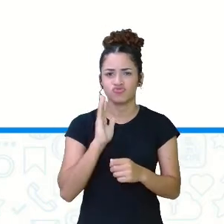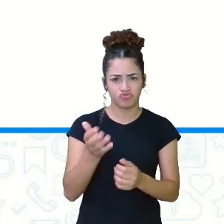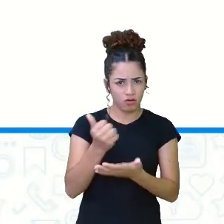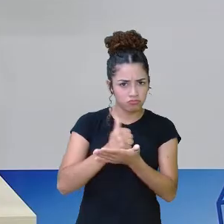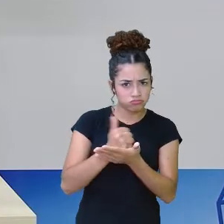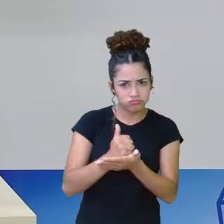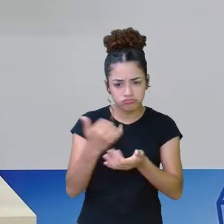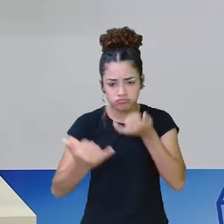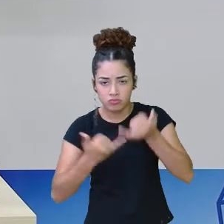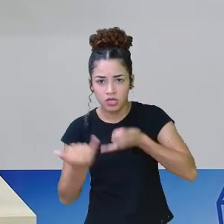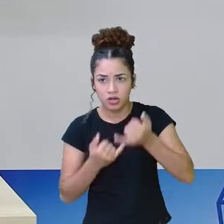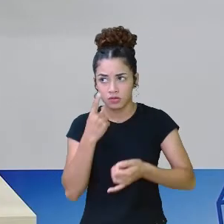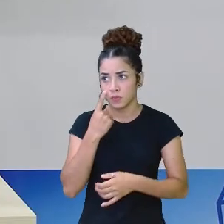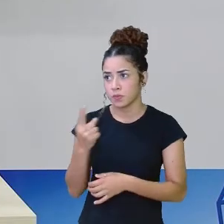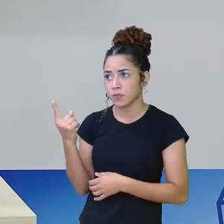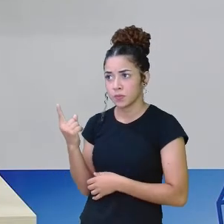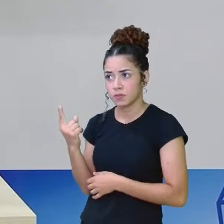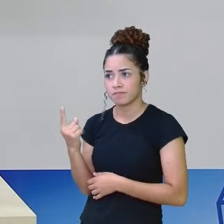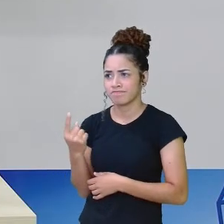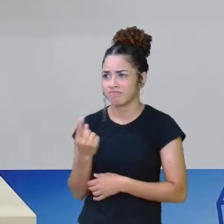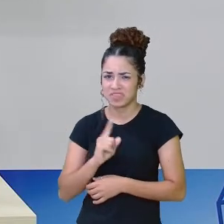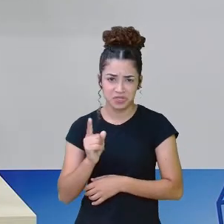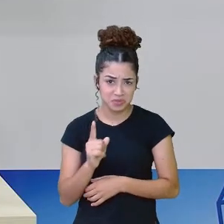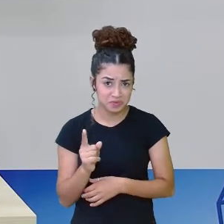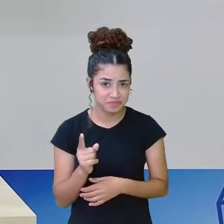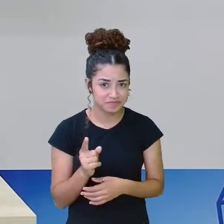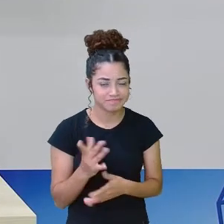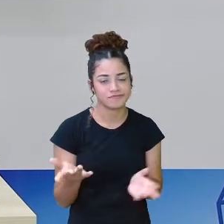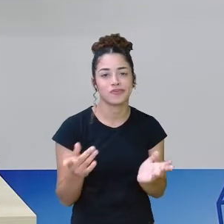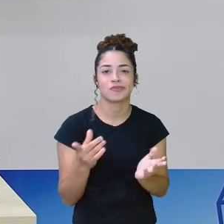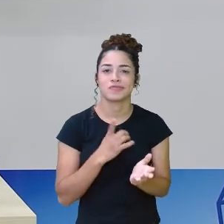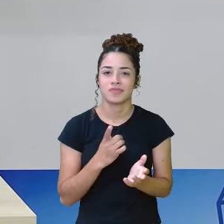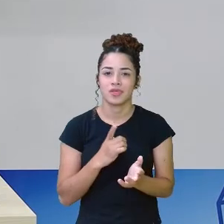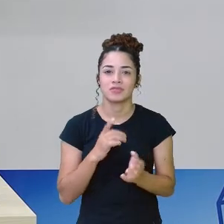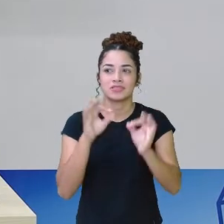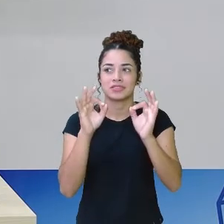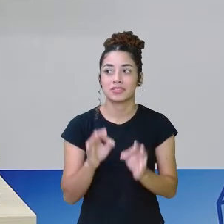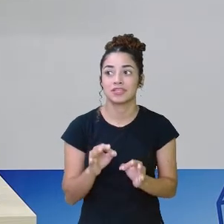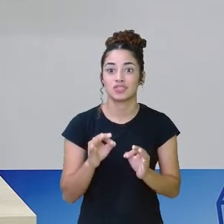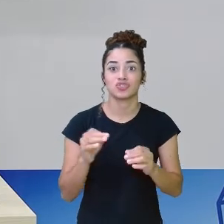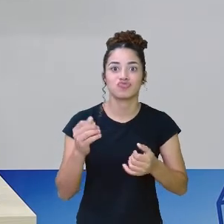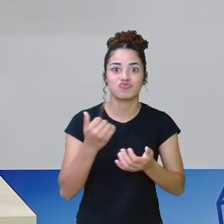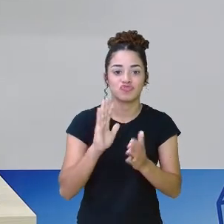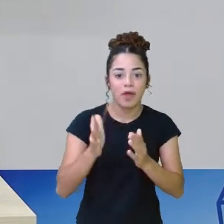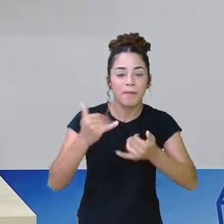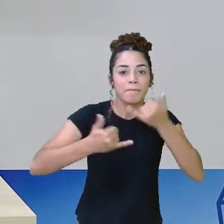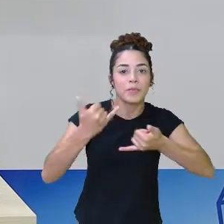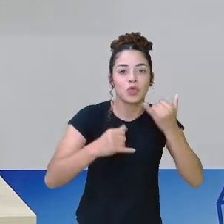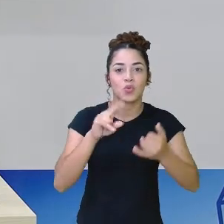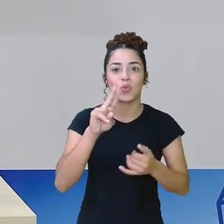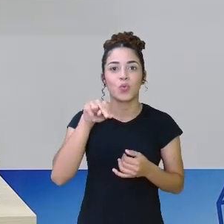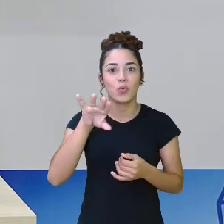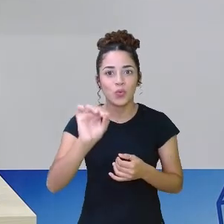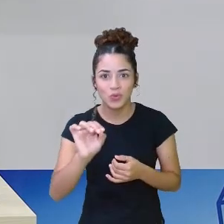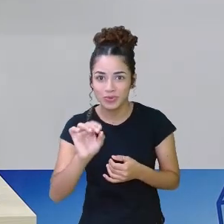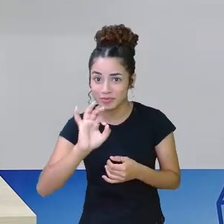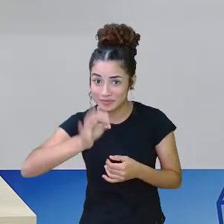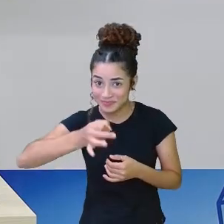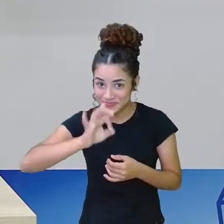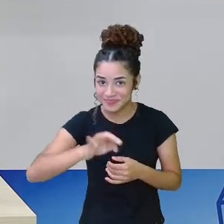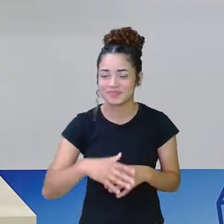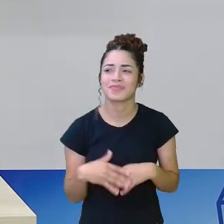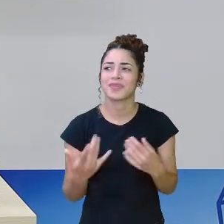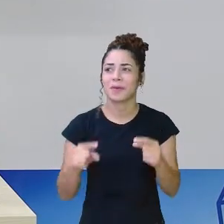jogaram baralho? Não, né? Mas eu tenho certeza que já jogaram Uno. Então, o formato